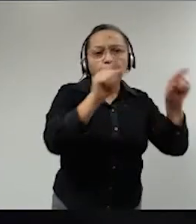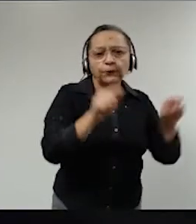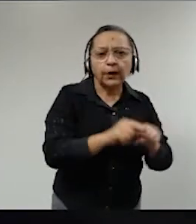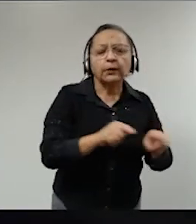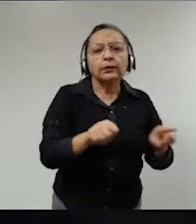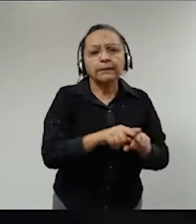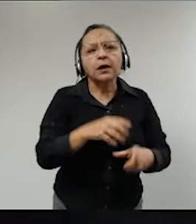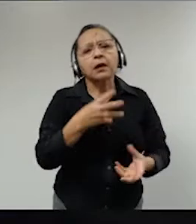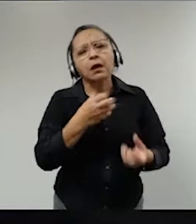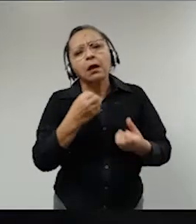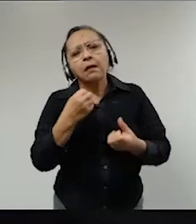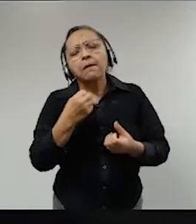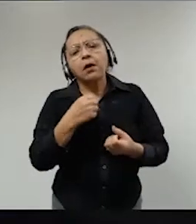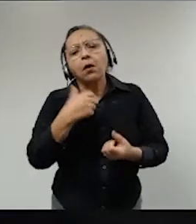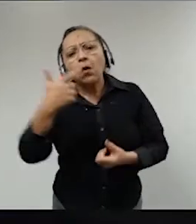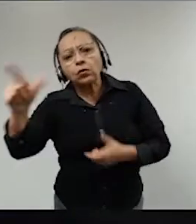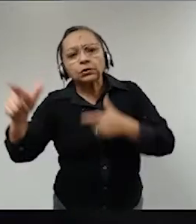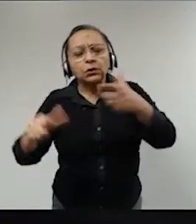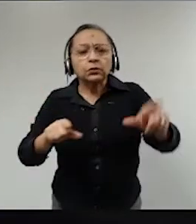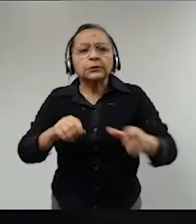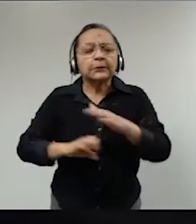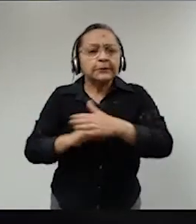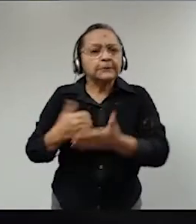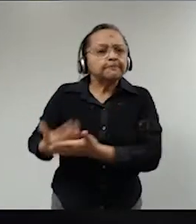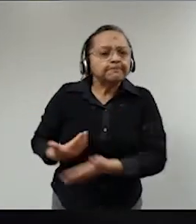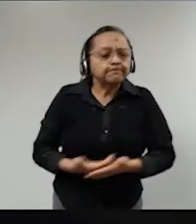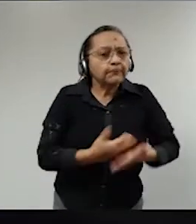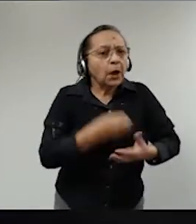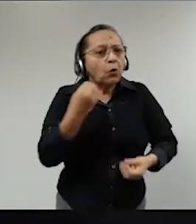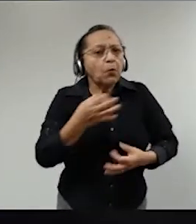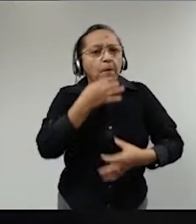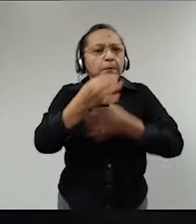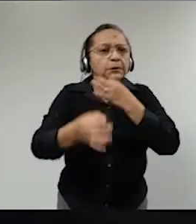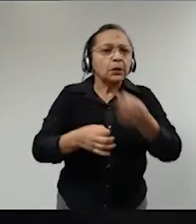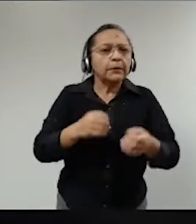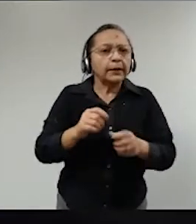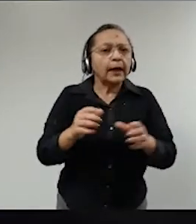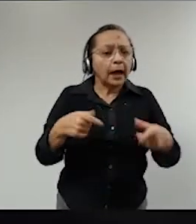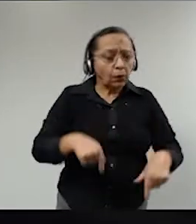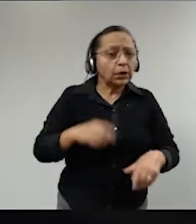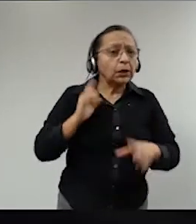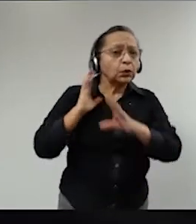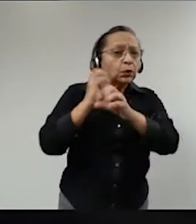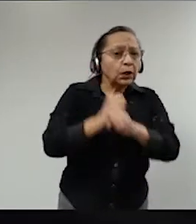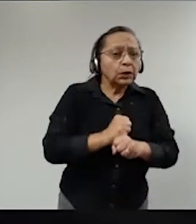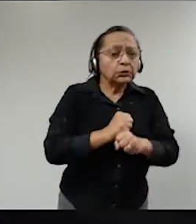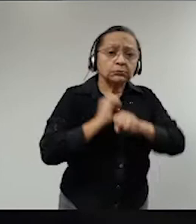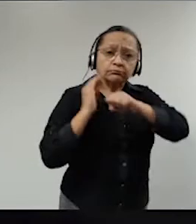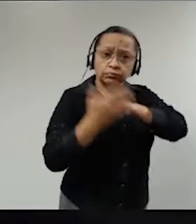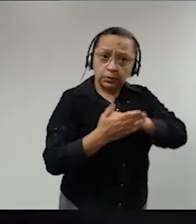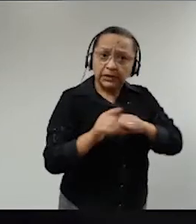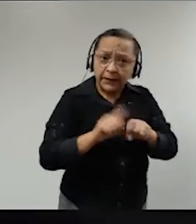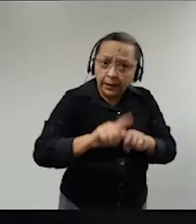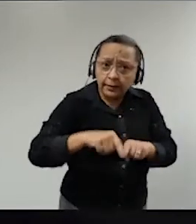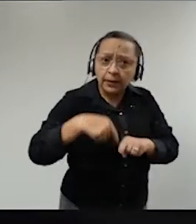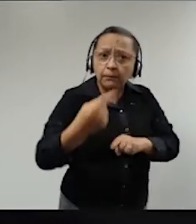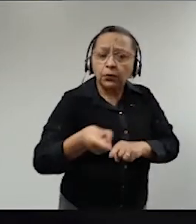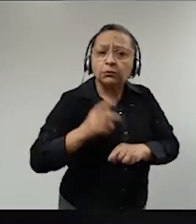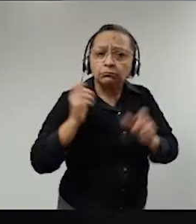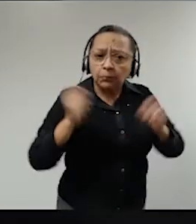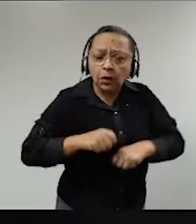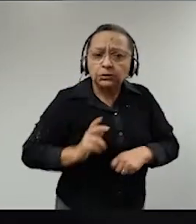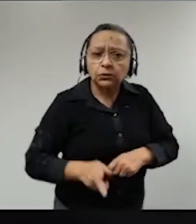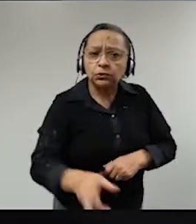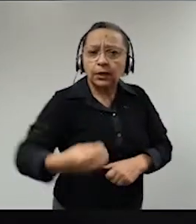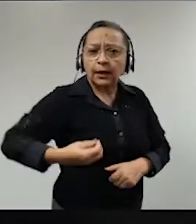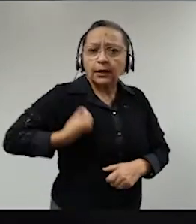que buscam formas alternativas para que, durante e após a pandemia, possam se manter ativas e competitivas